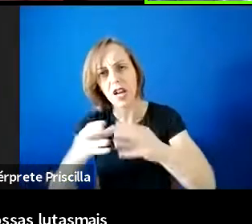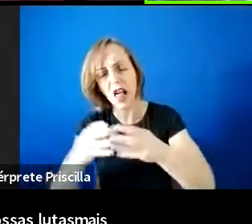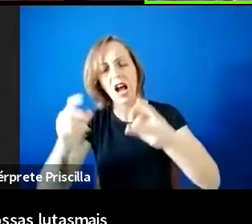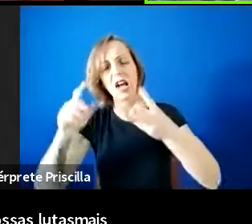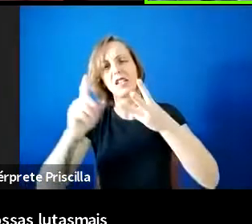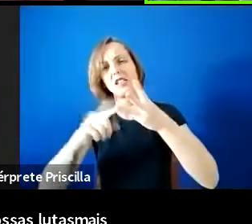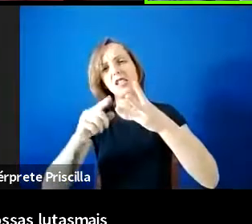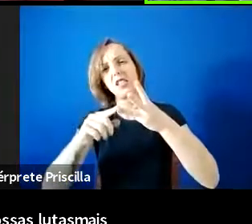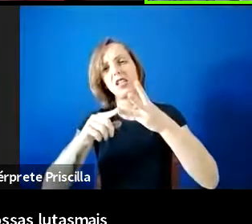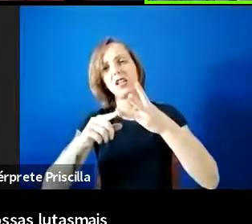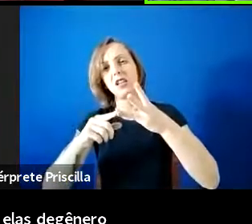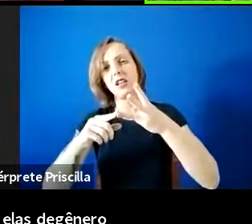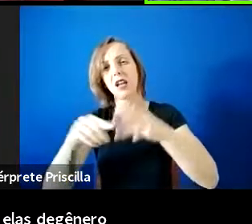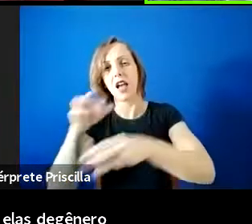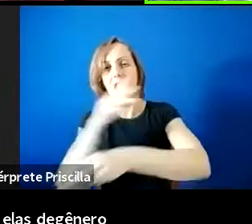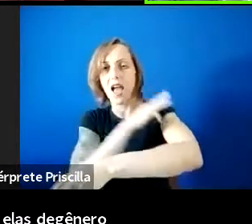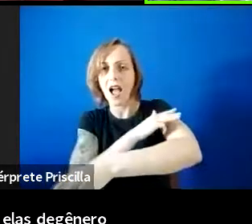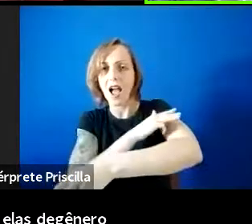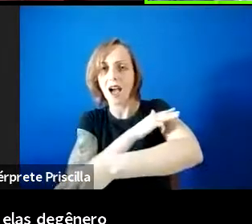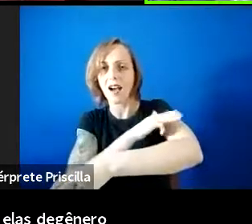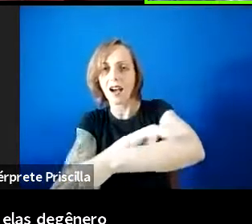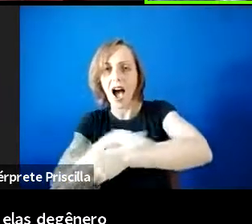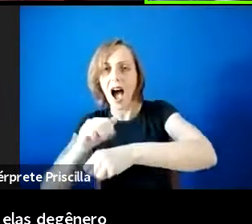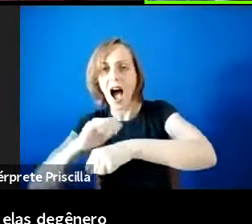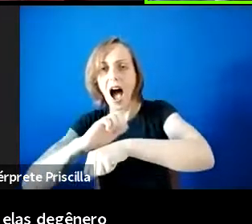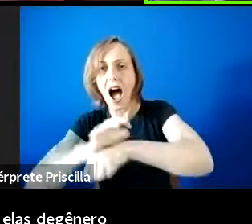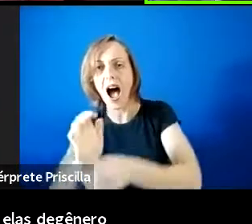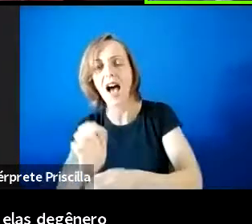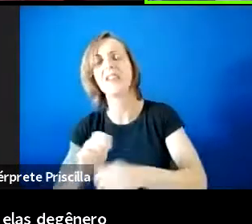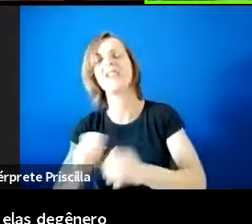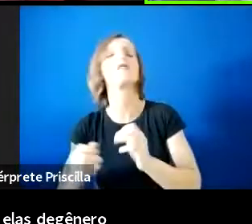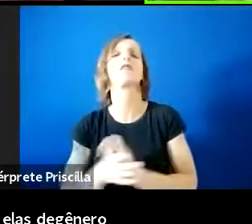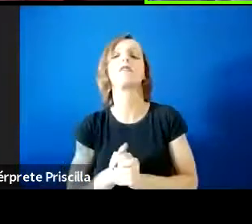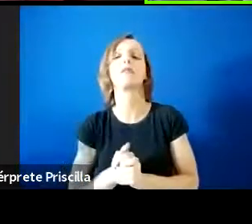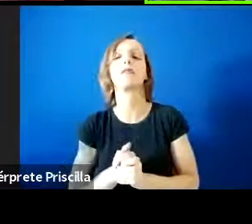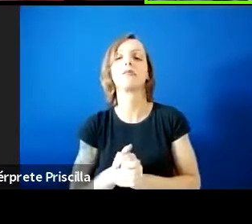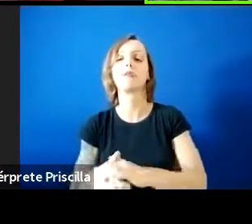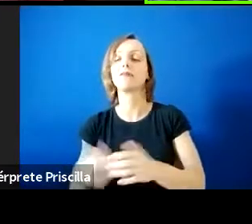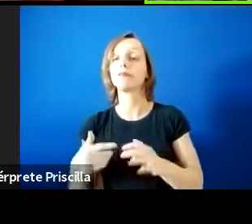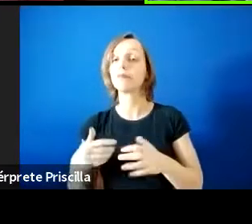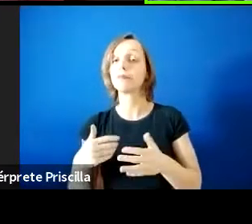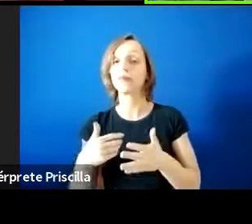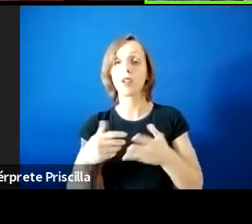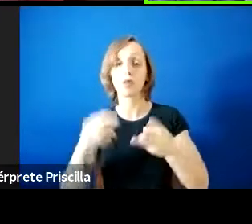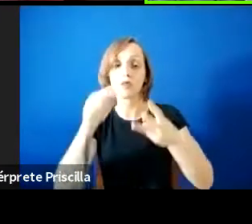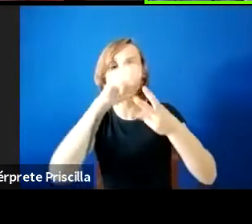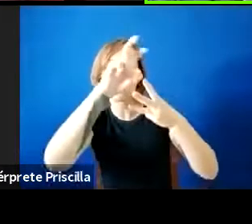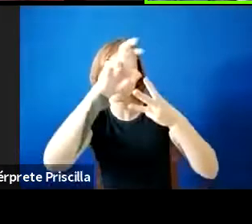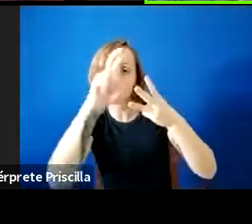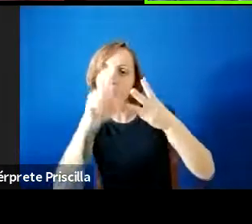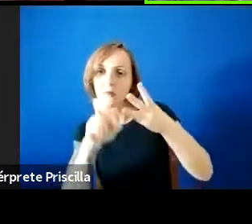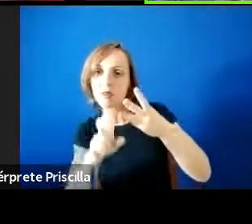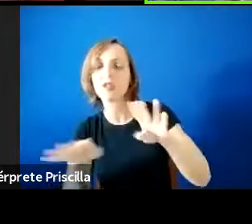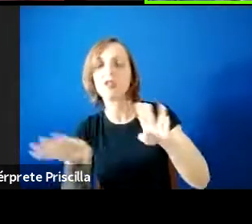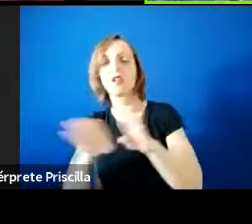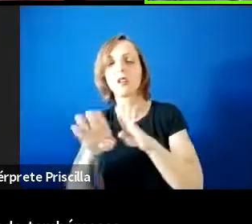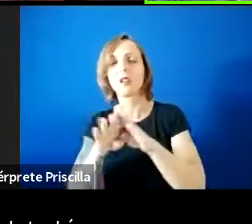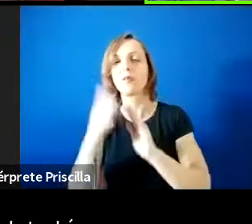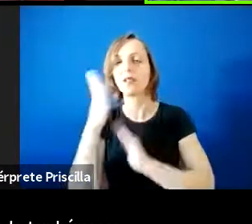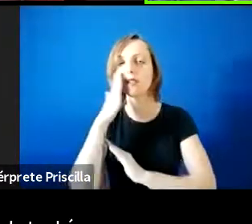etnia, e, obviamente, considerando também essa dimensão do lugar por